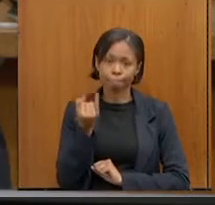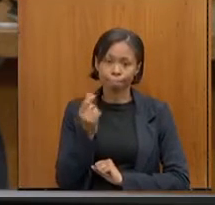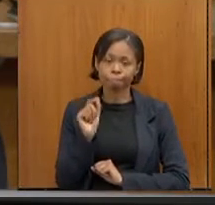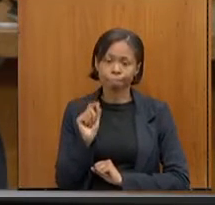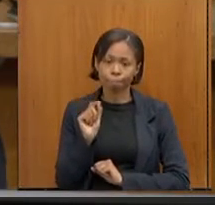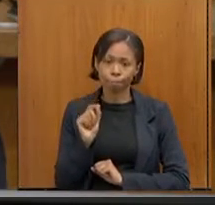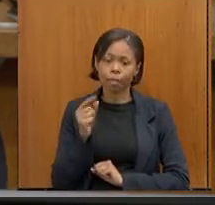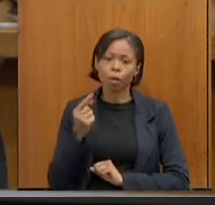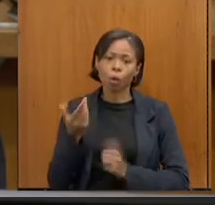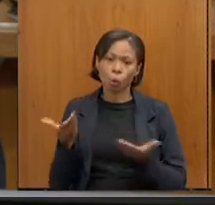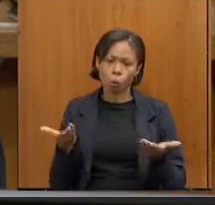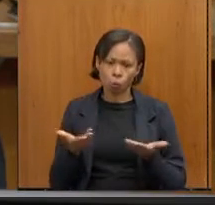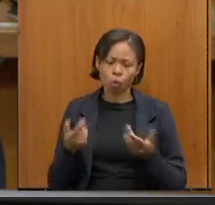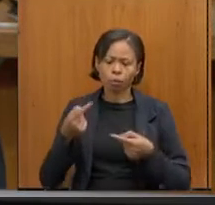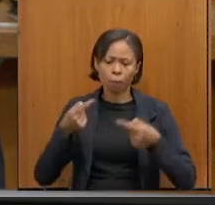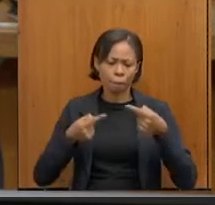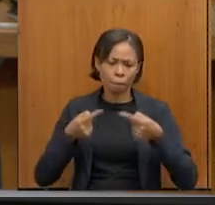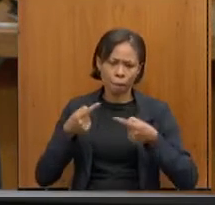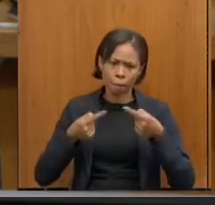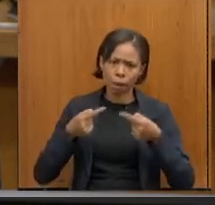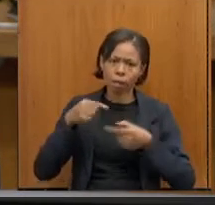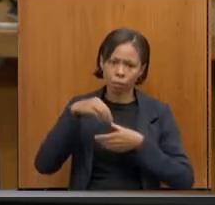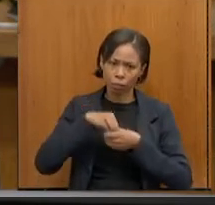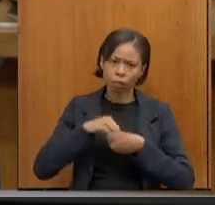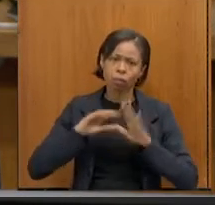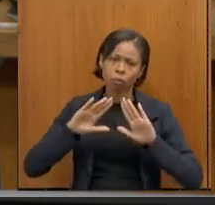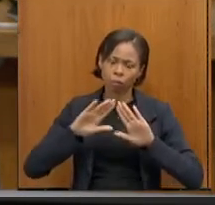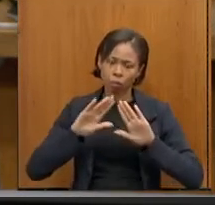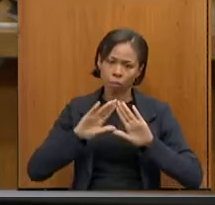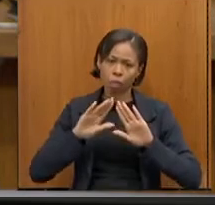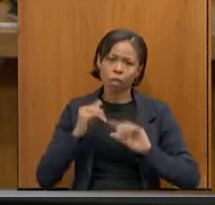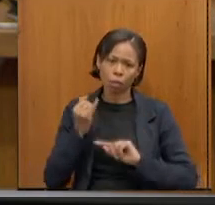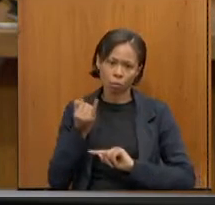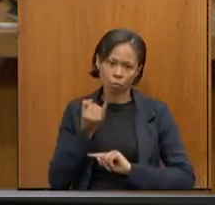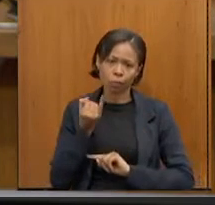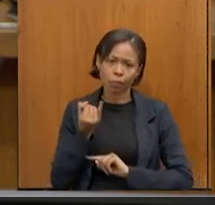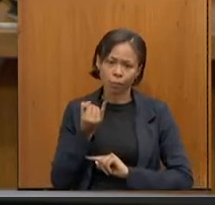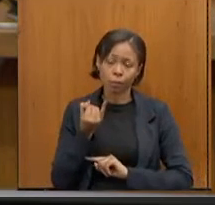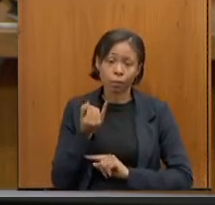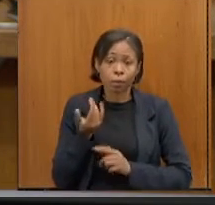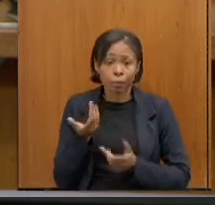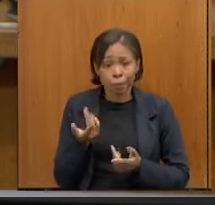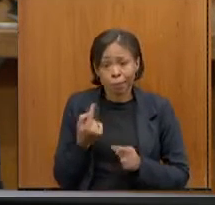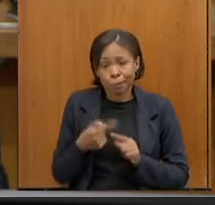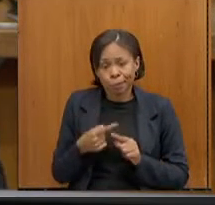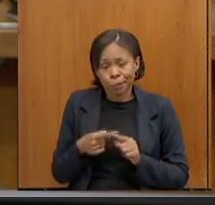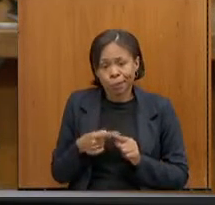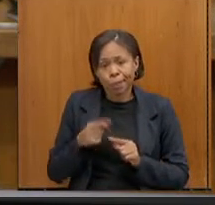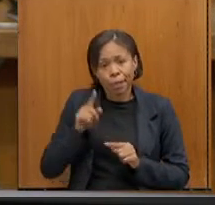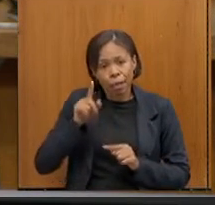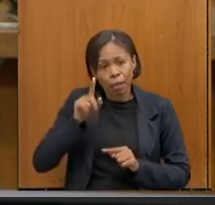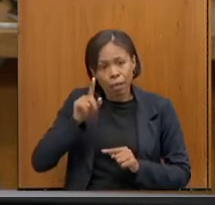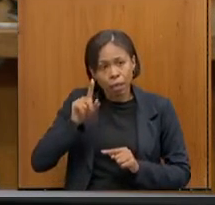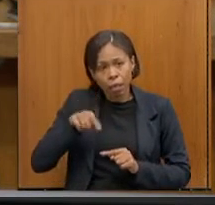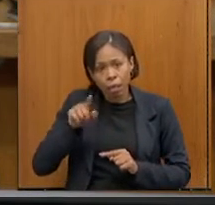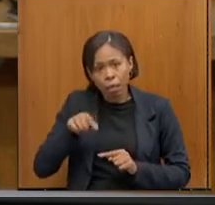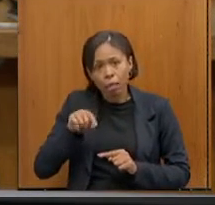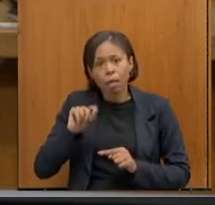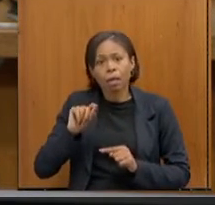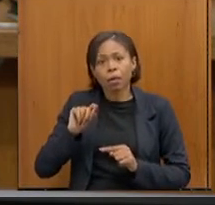essa discussão na Assembleia Legislativa porque nós estamos falando de ativos importantes